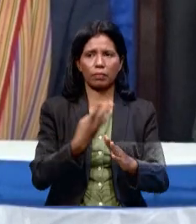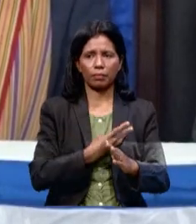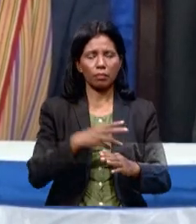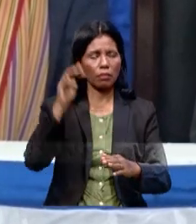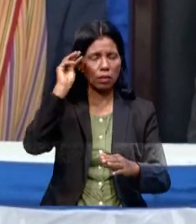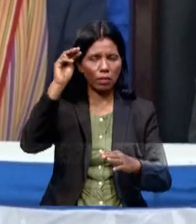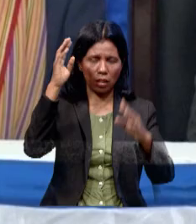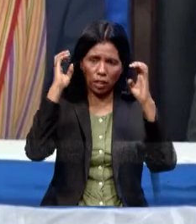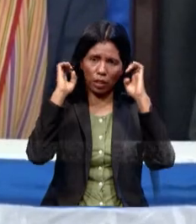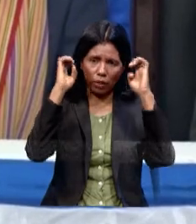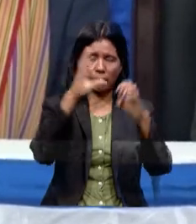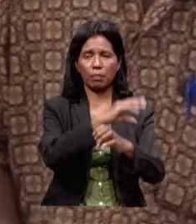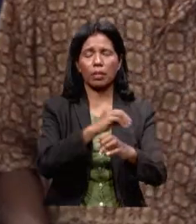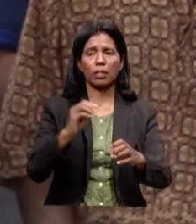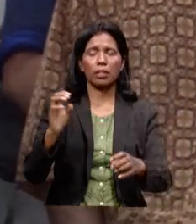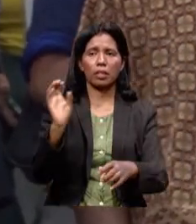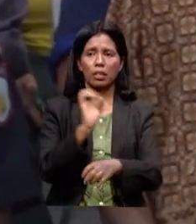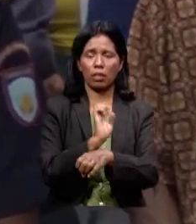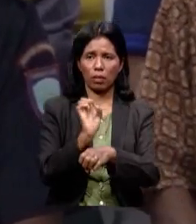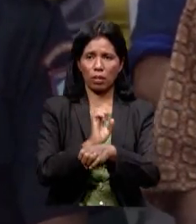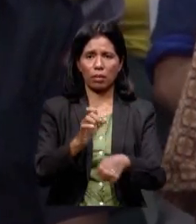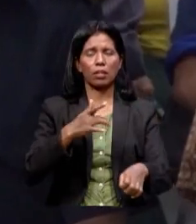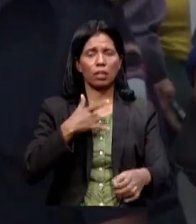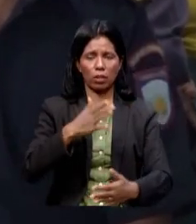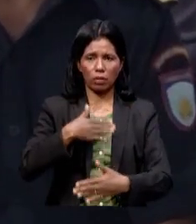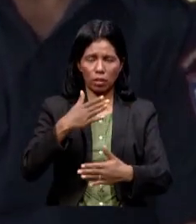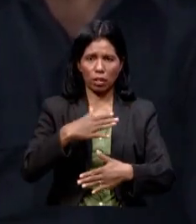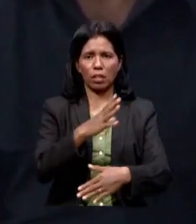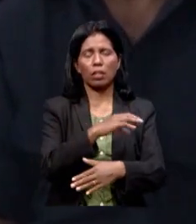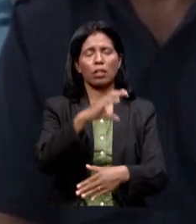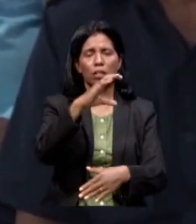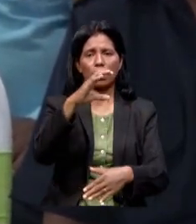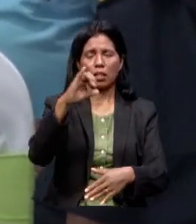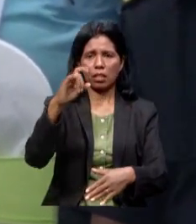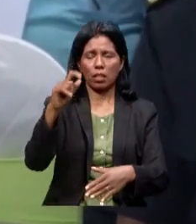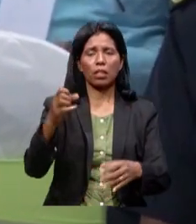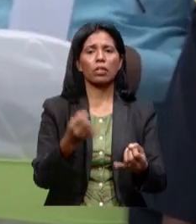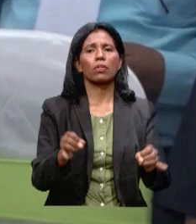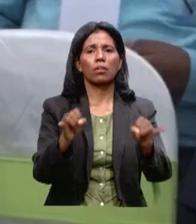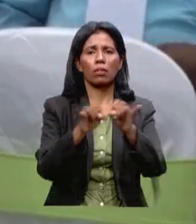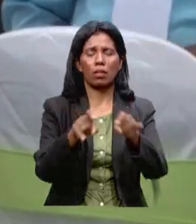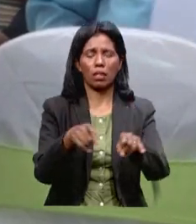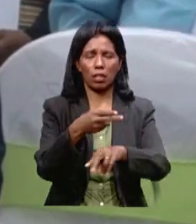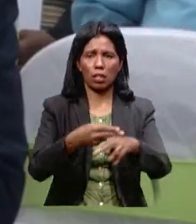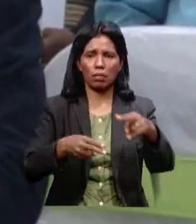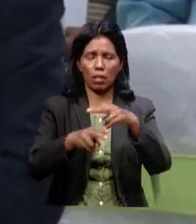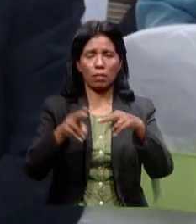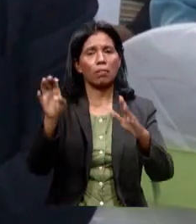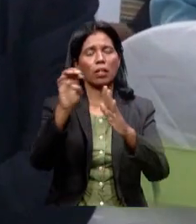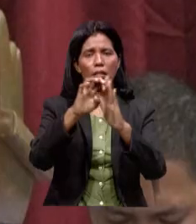assunto econômico Joaquim Amaral aprecia a existência Cecil Teli tamba instituição refere no dar lima aim ba